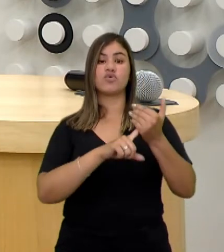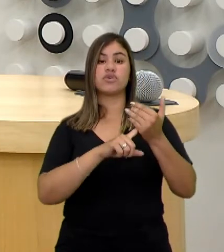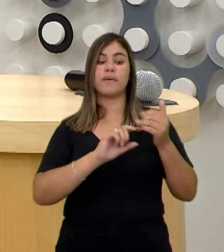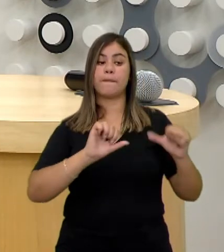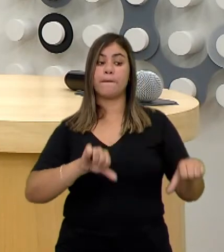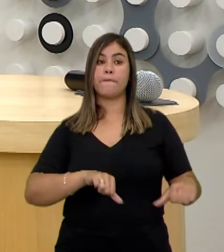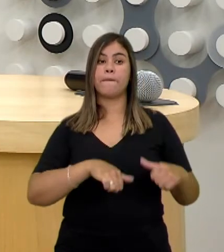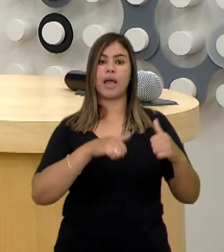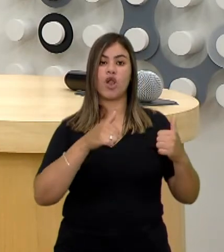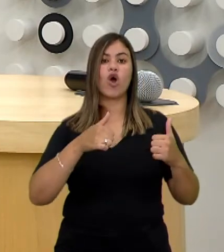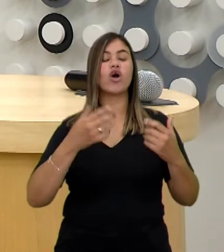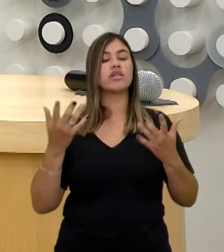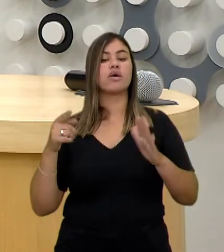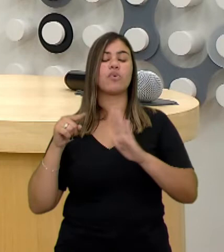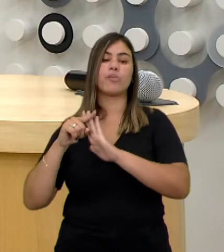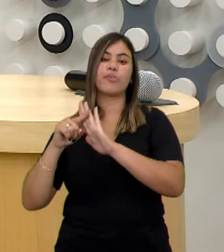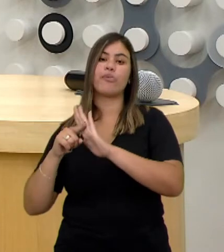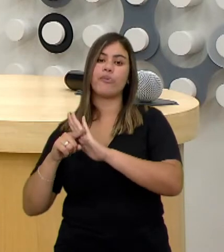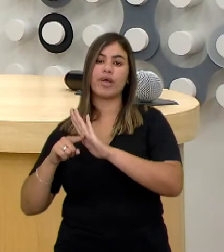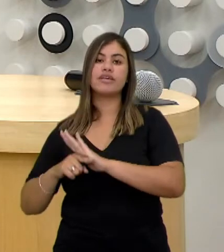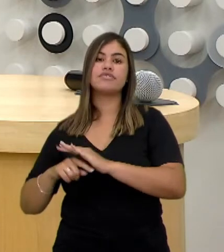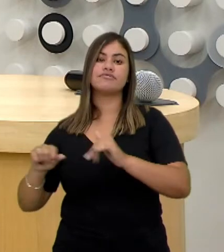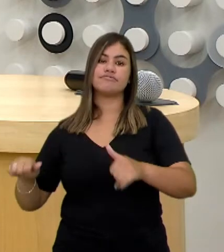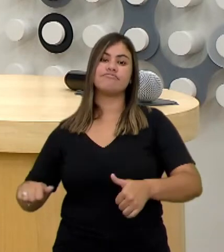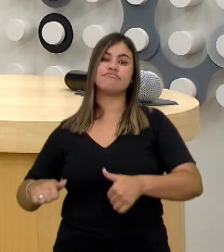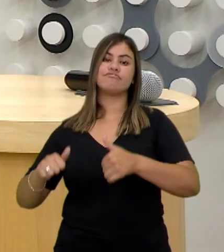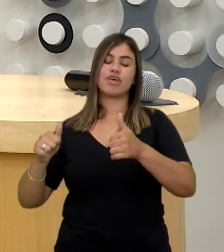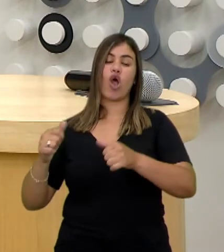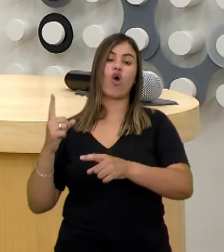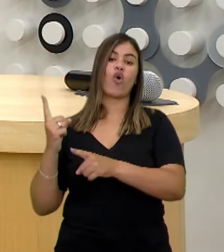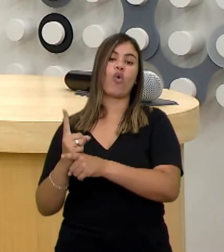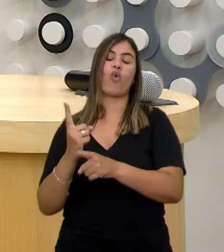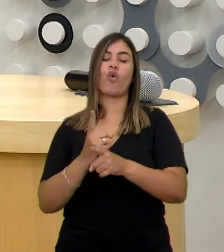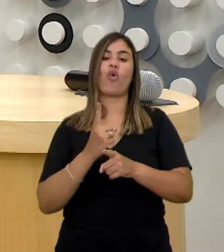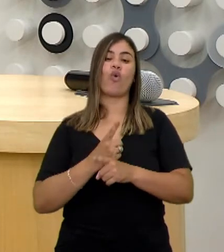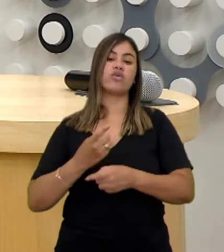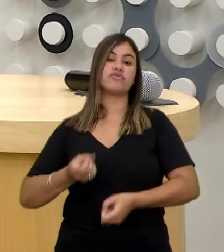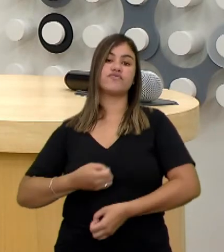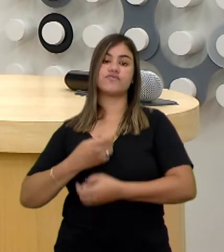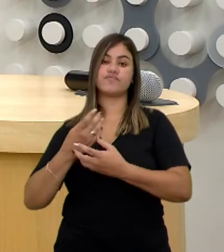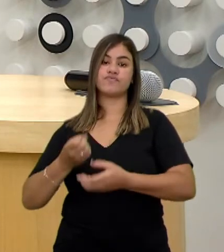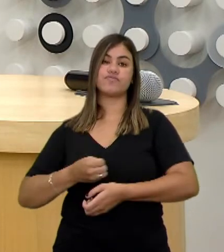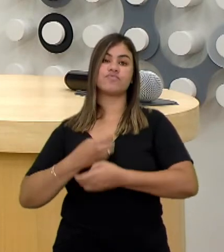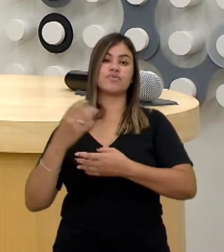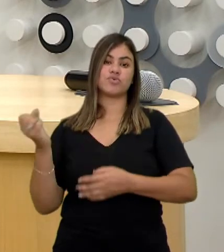a tendência, né, é que se começam a surgir, né, novas informações que